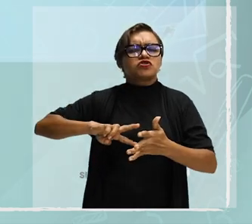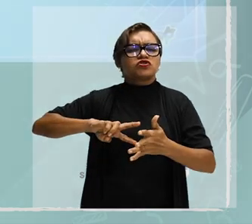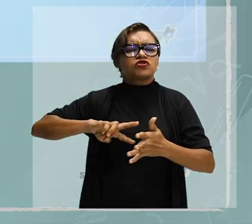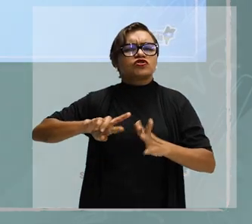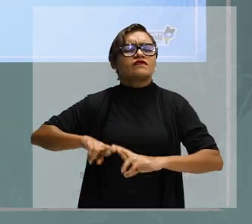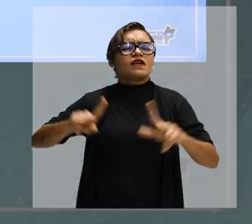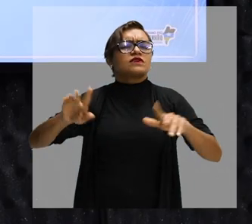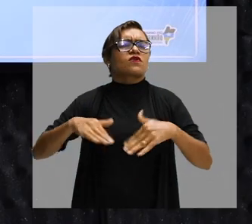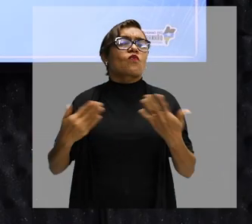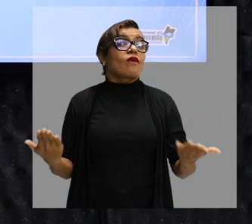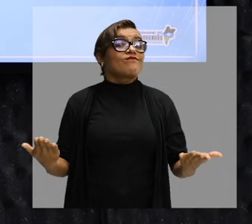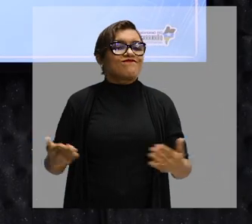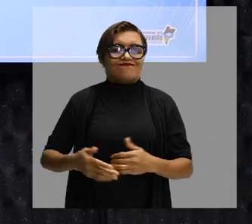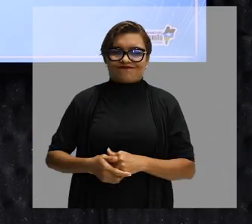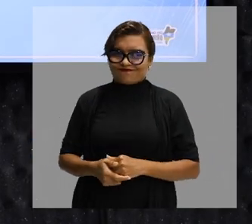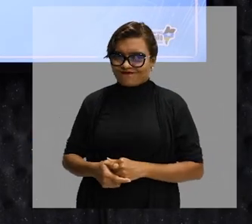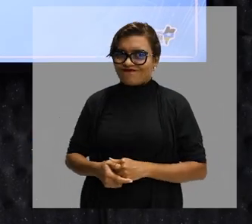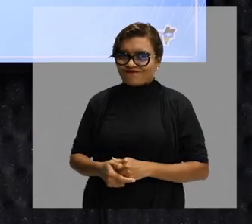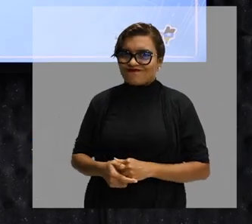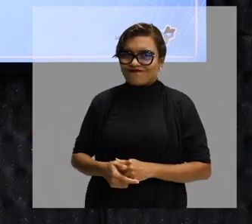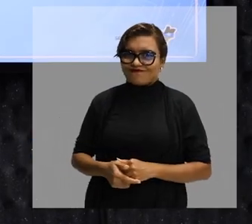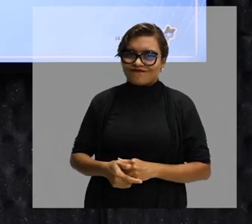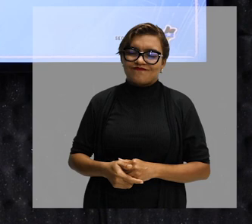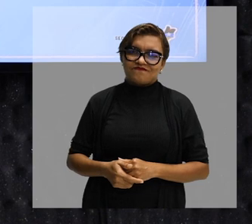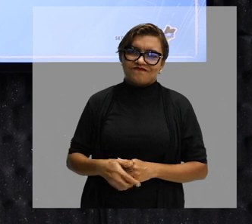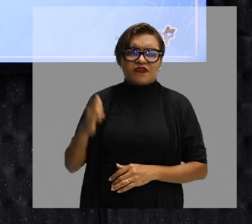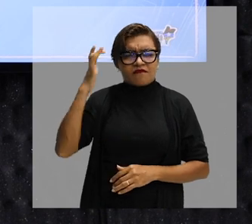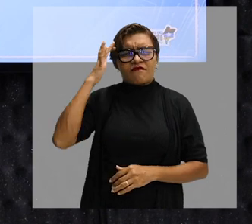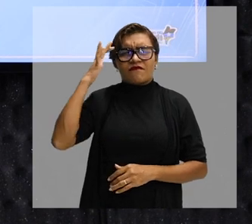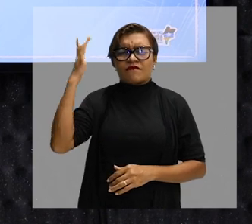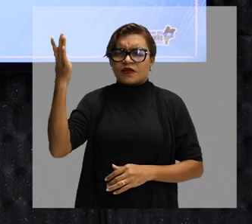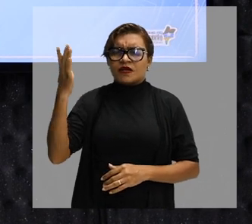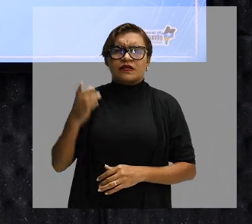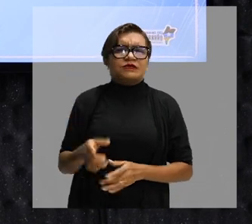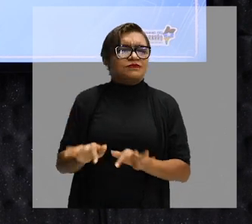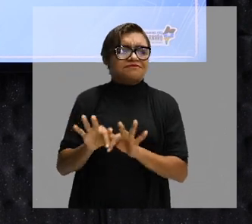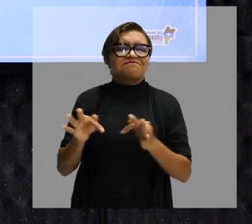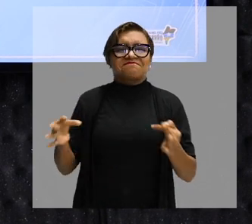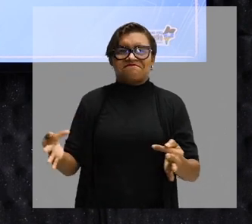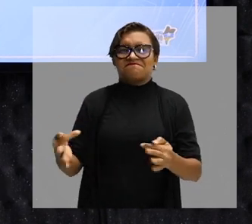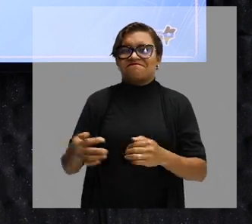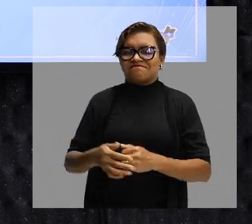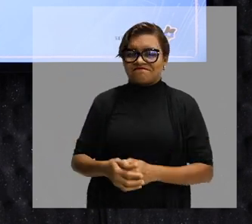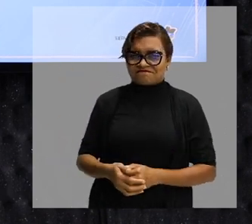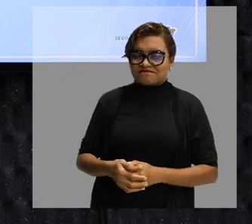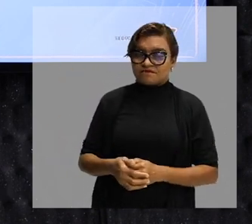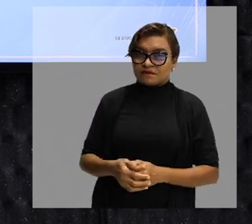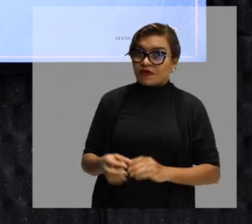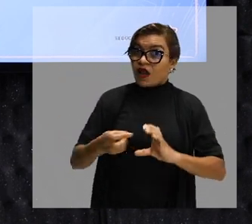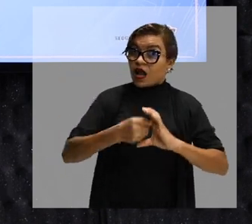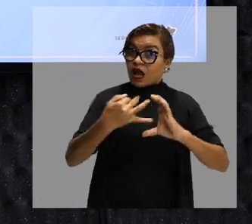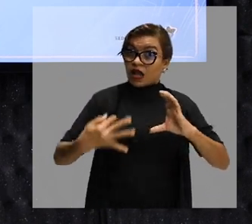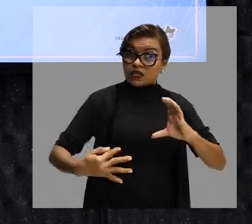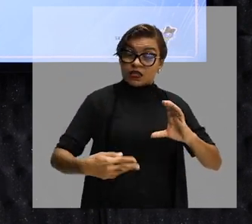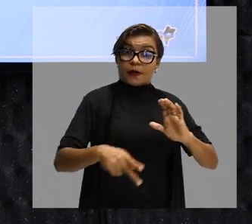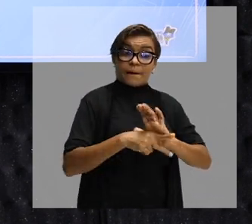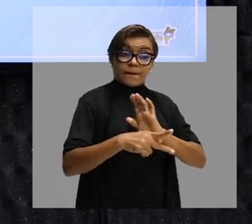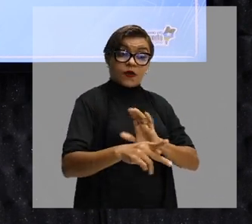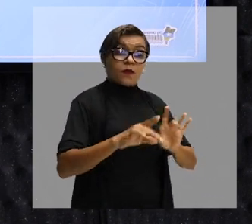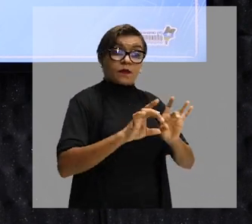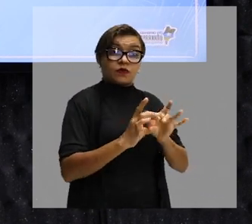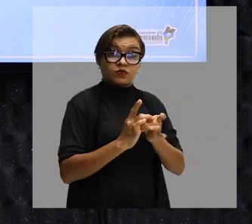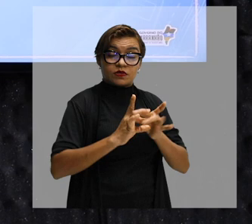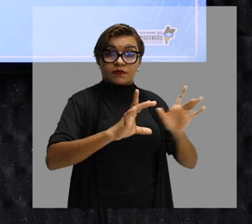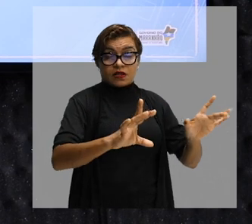socialismo é, aqui é uma coisa muito fácil, muito simples, tá? Você pega características do liberalismo ou